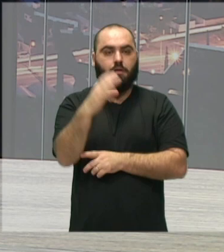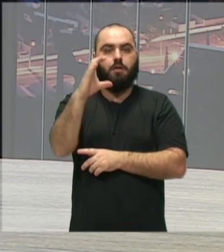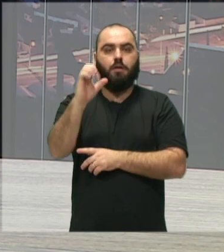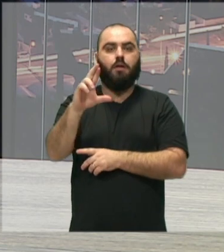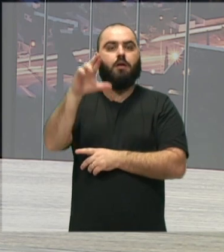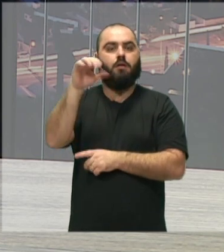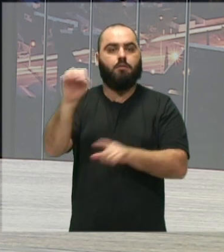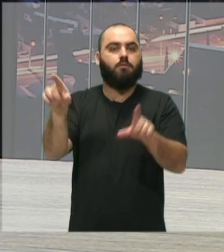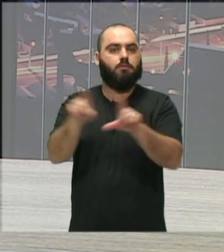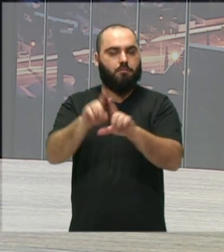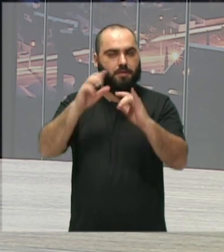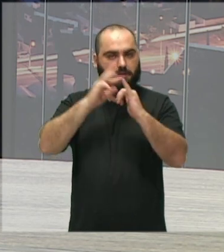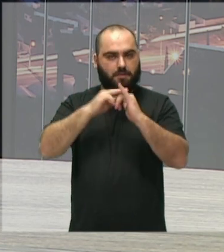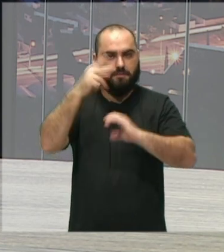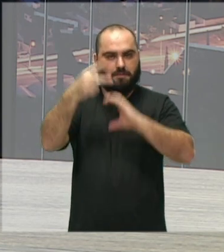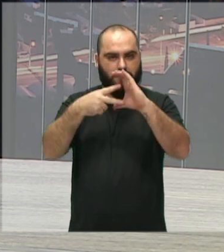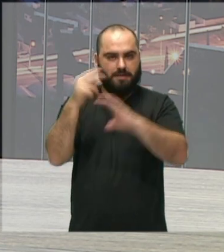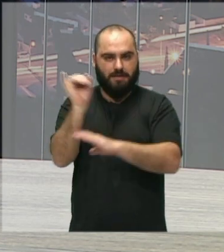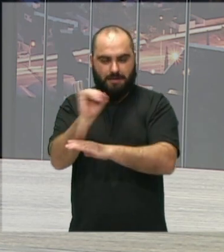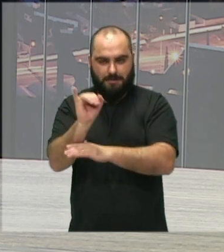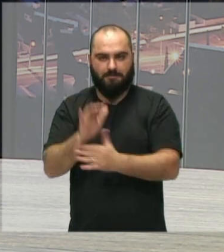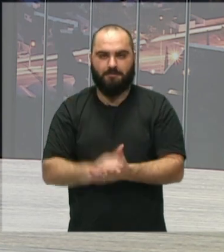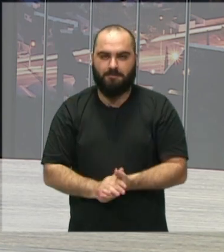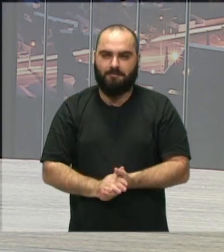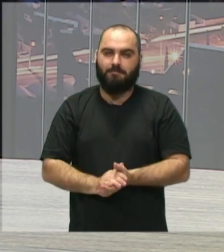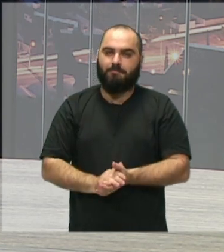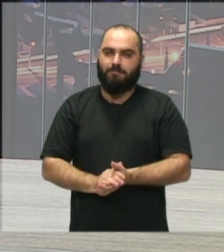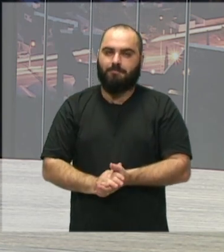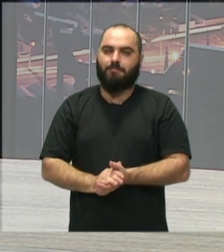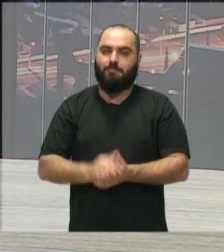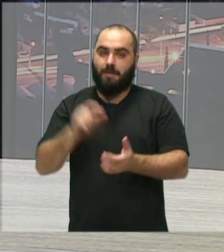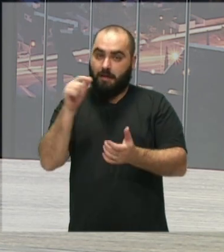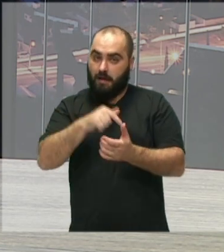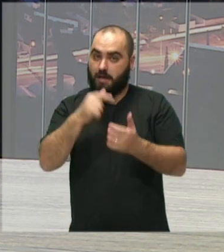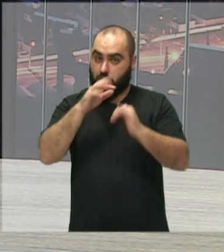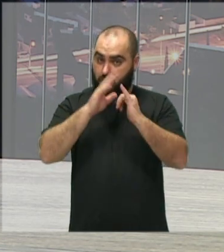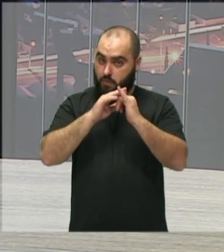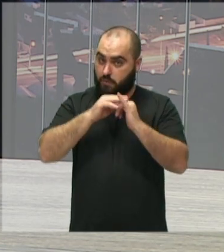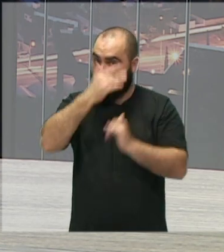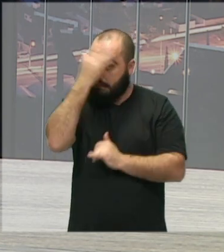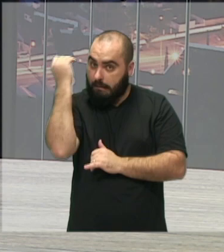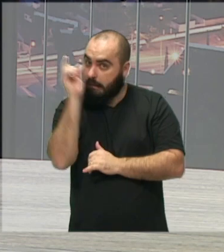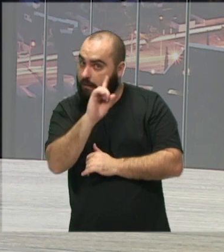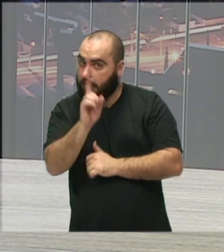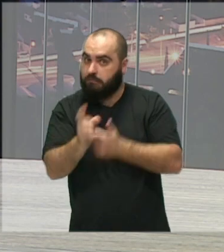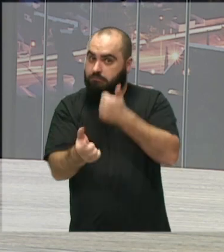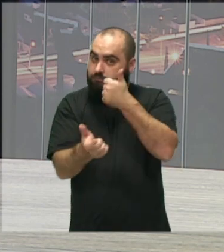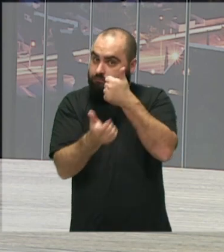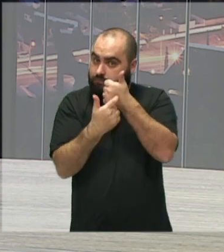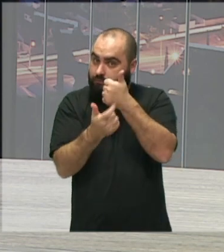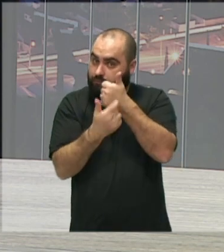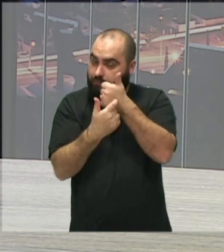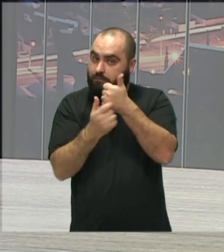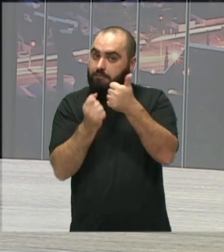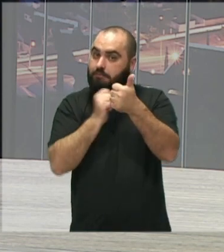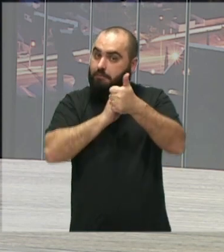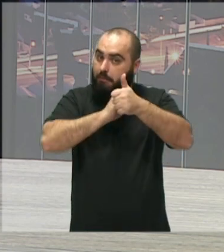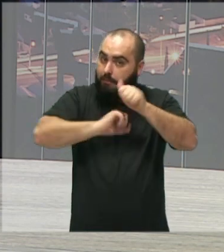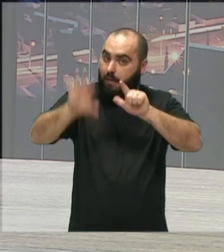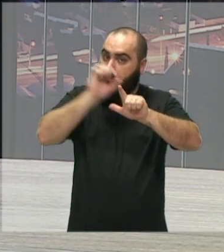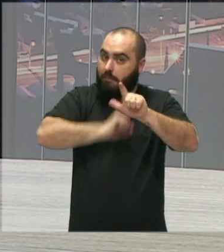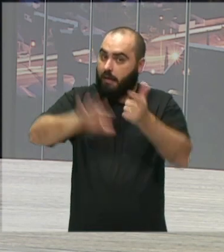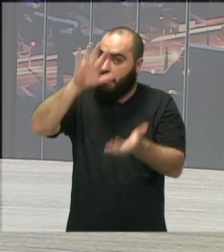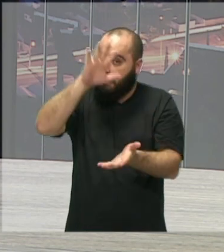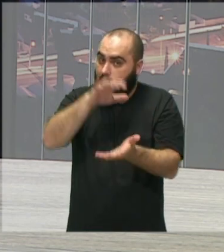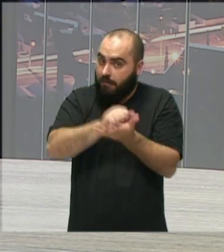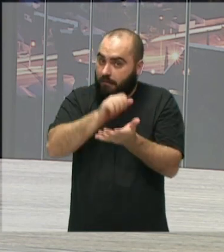Claro e também no YouTube da Câmara de Vereadores. E estando no YouTube, não se esqueça, hein? Compartilhe os nossos vídeos, se inscreva no nosso